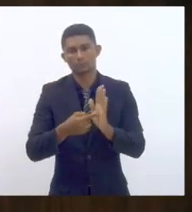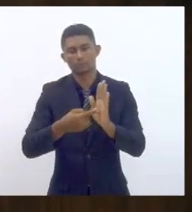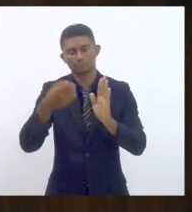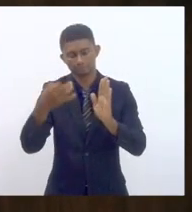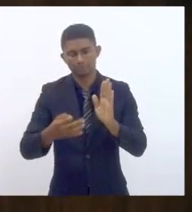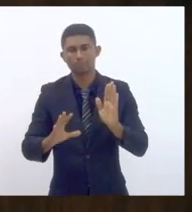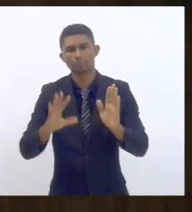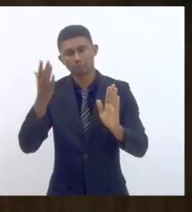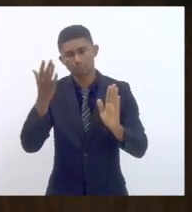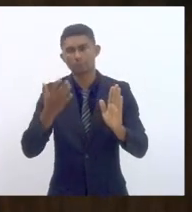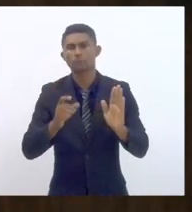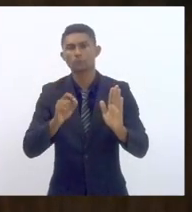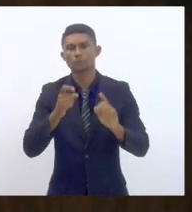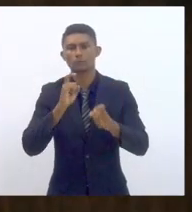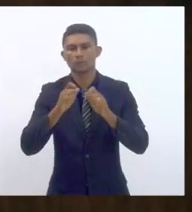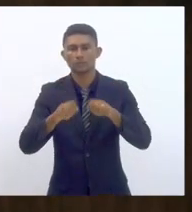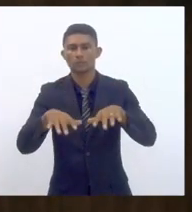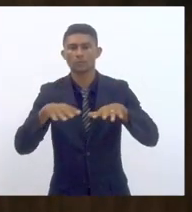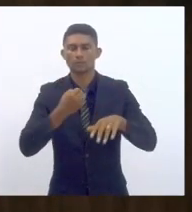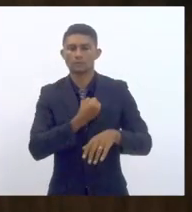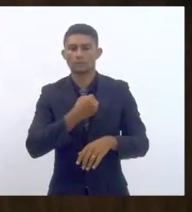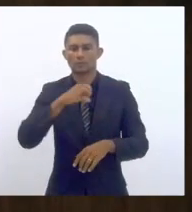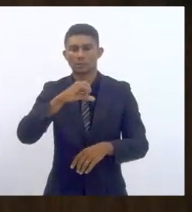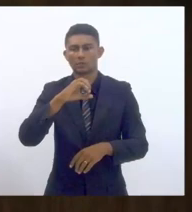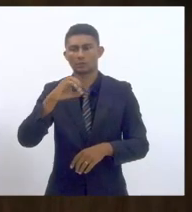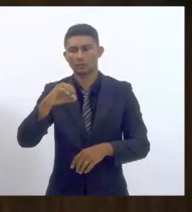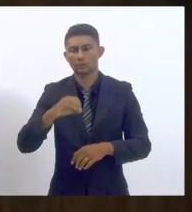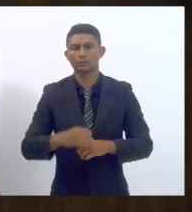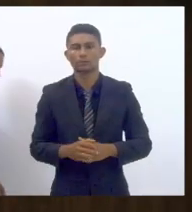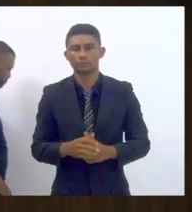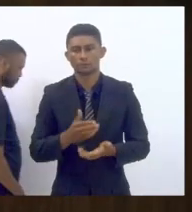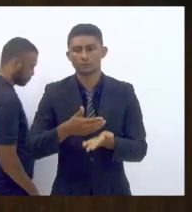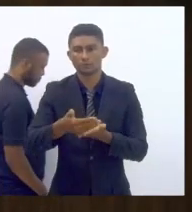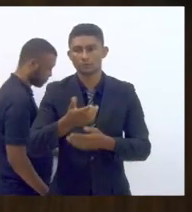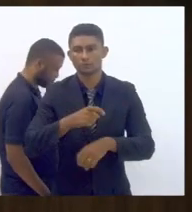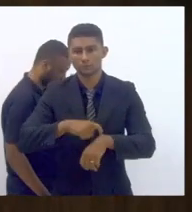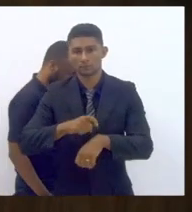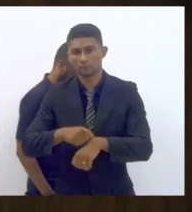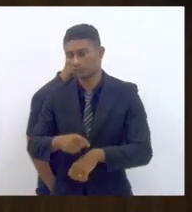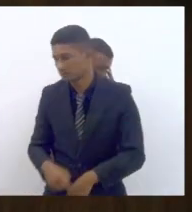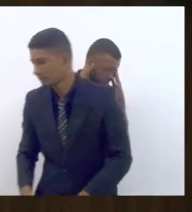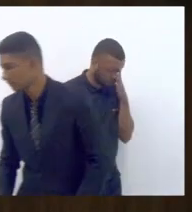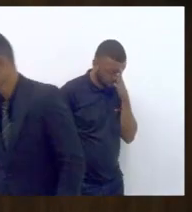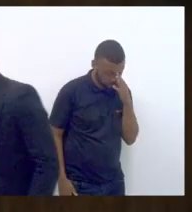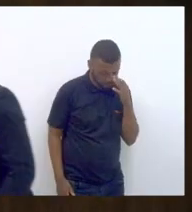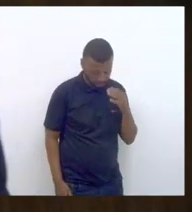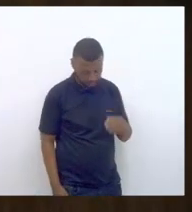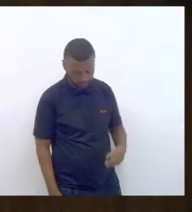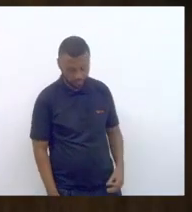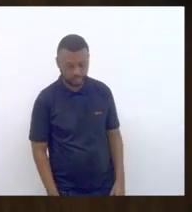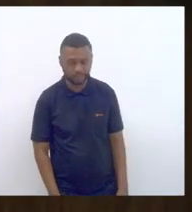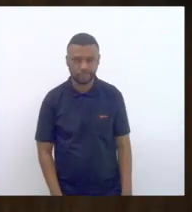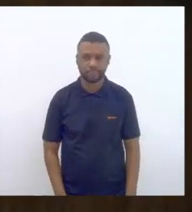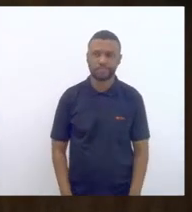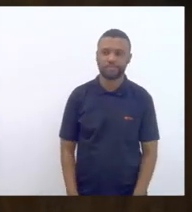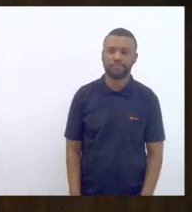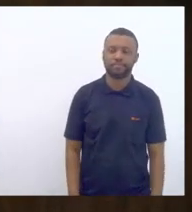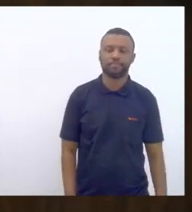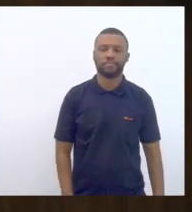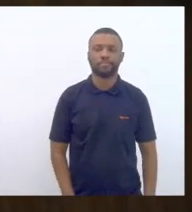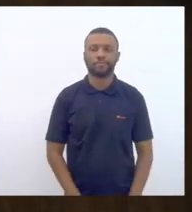na 93ª sessão extraordinária, que iniciada às 18 horas e 53 minutos, encerrou-se às